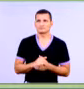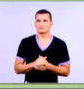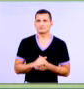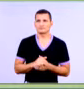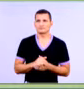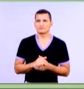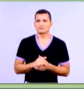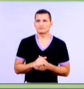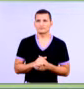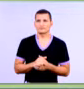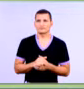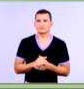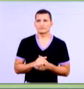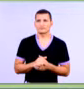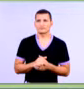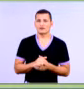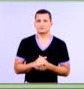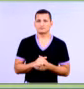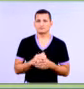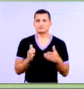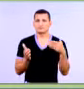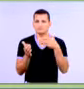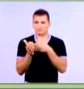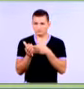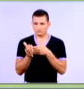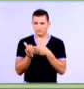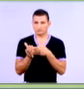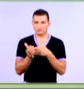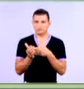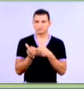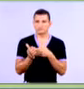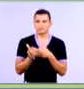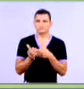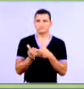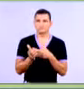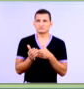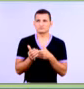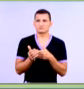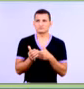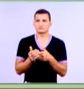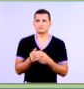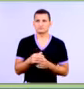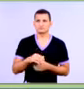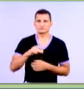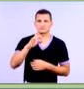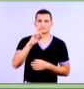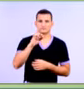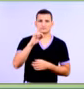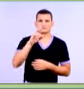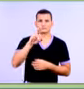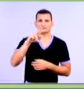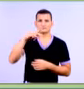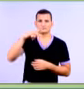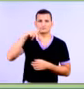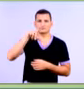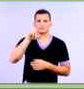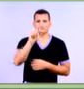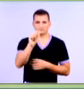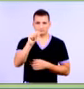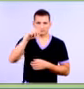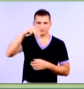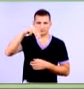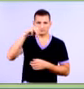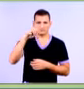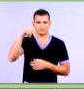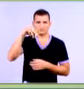vou percorrendo até chegar no último elemento da lista, né? Já na duplamente encadeada, além do